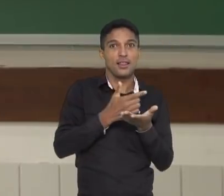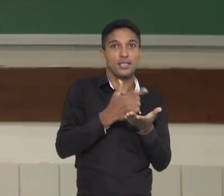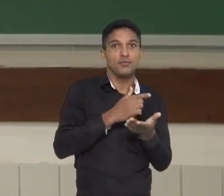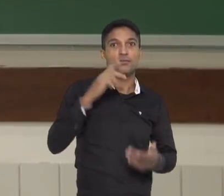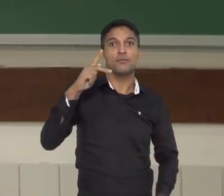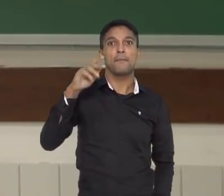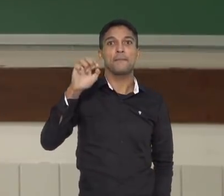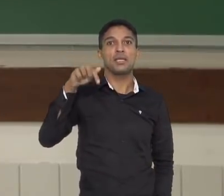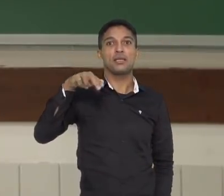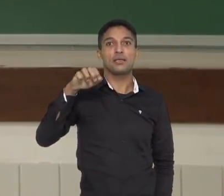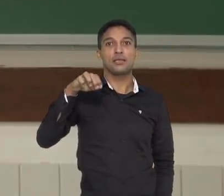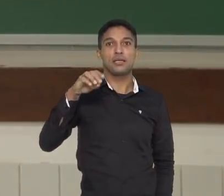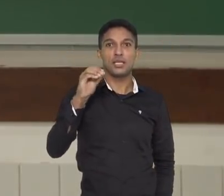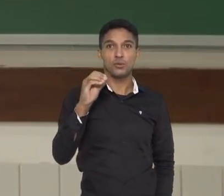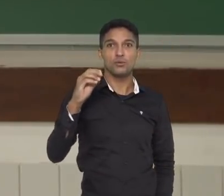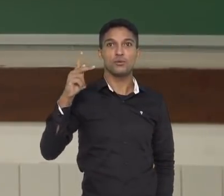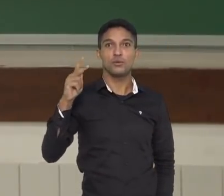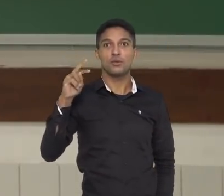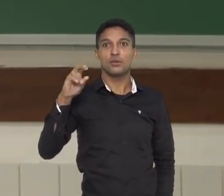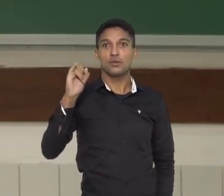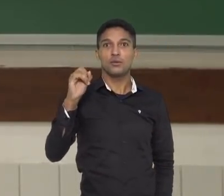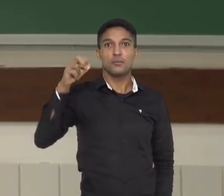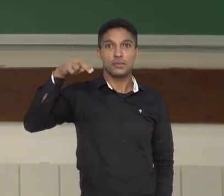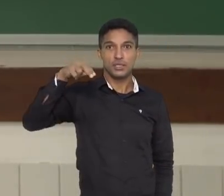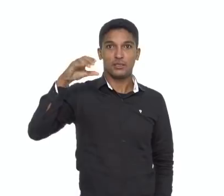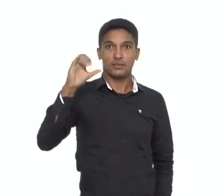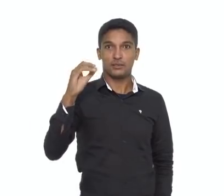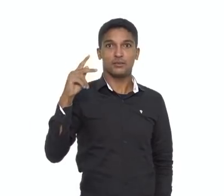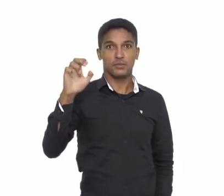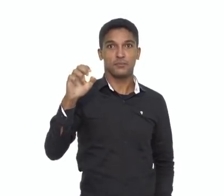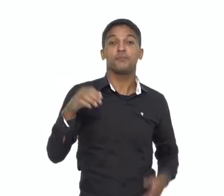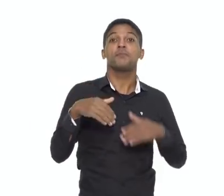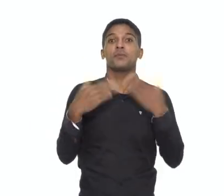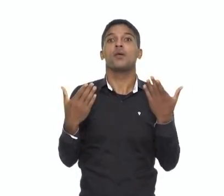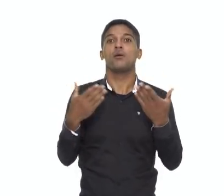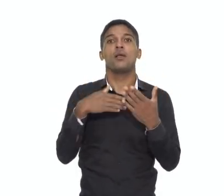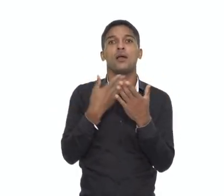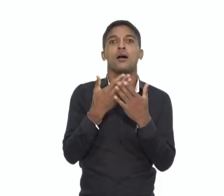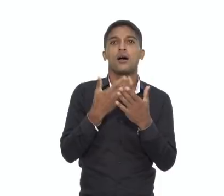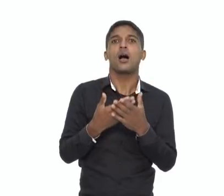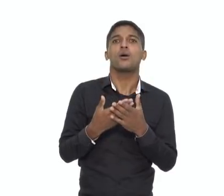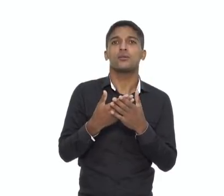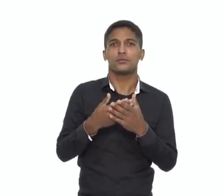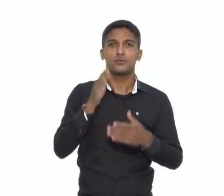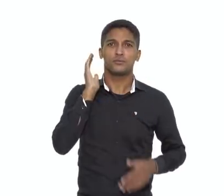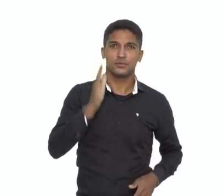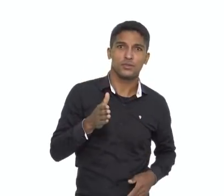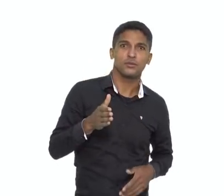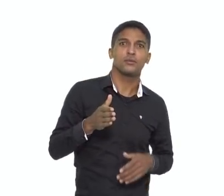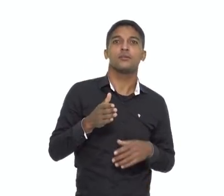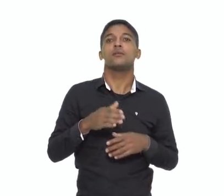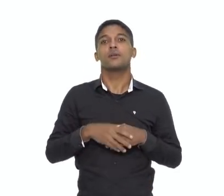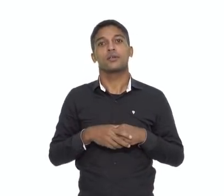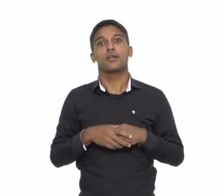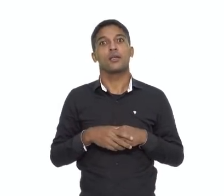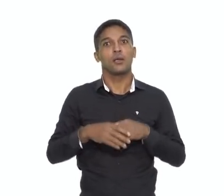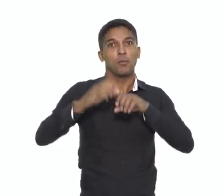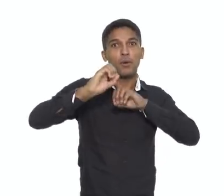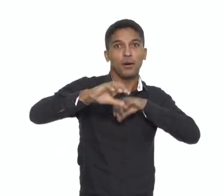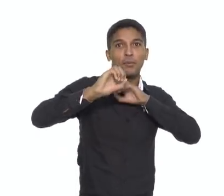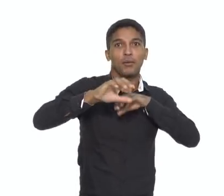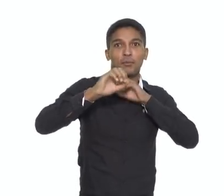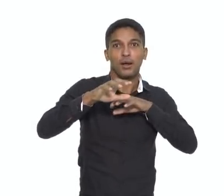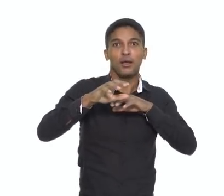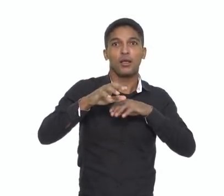ler. Nessa aula nós trabalhamos o romance, trabalhamos o significado das